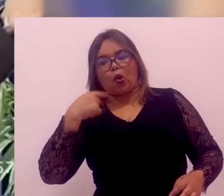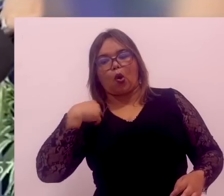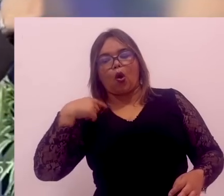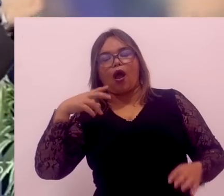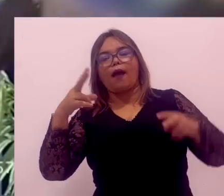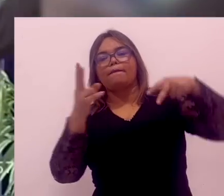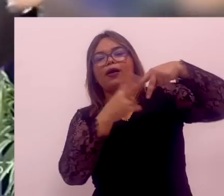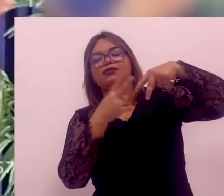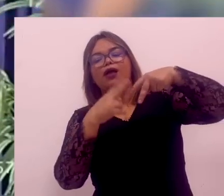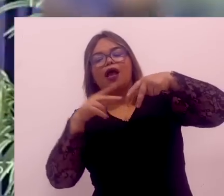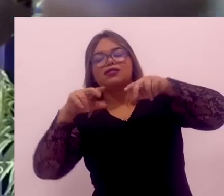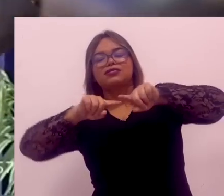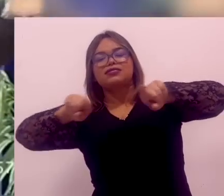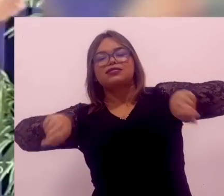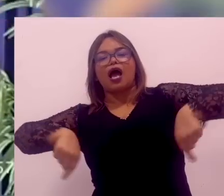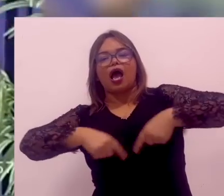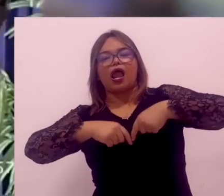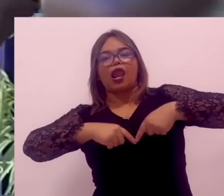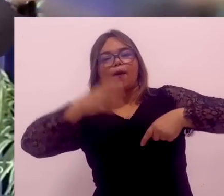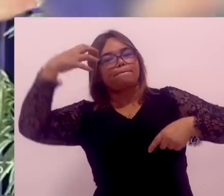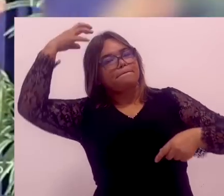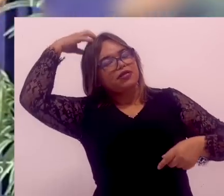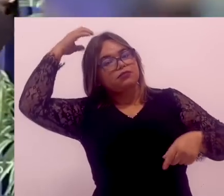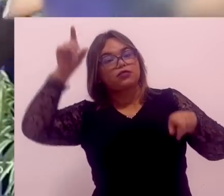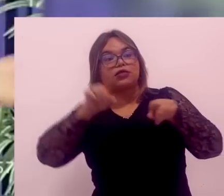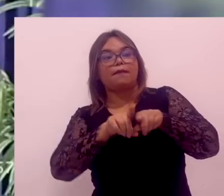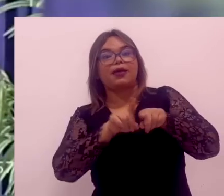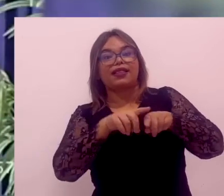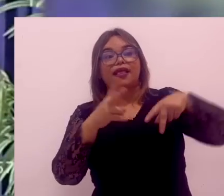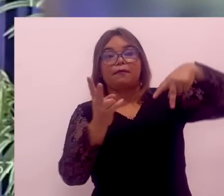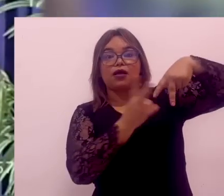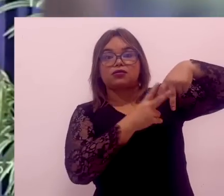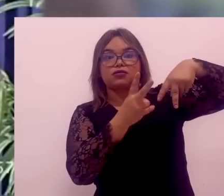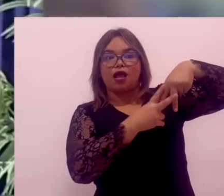Geralmente, nem os próprios maçons conhecem todas essas suborganizações.